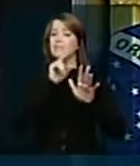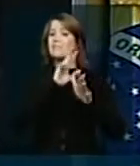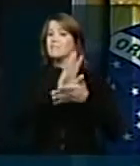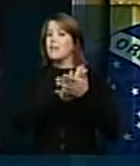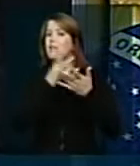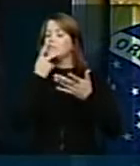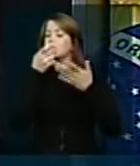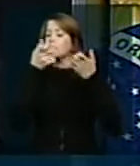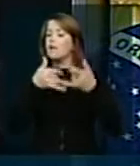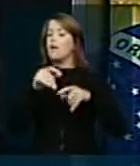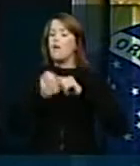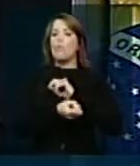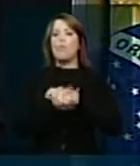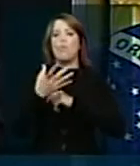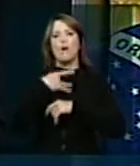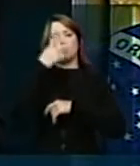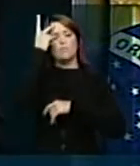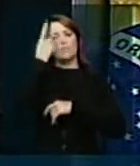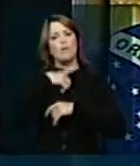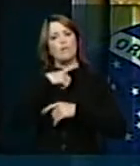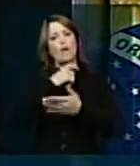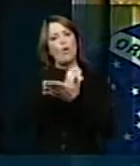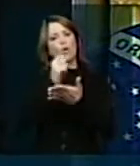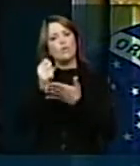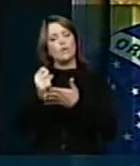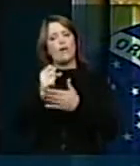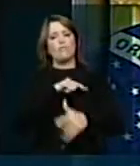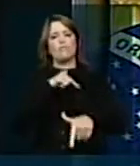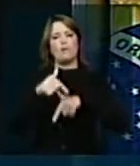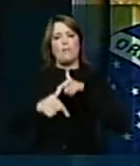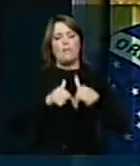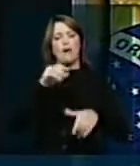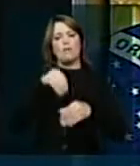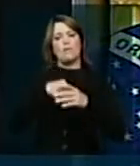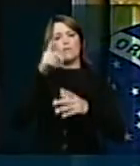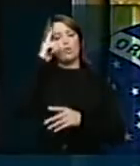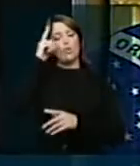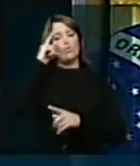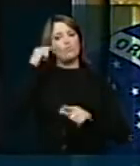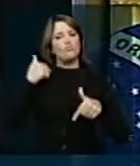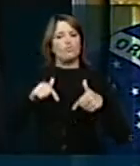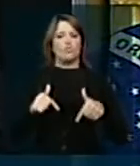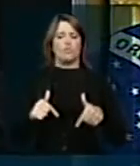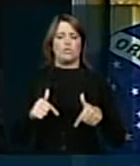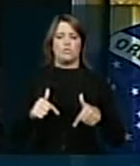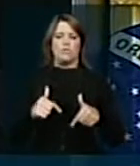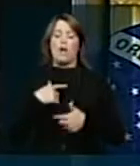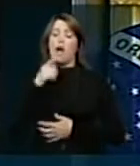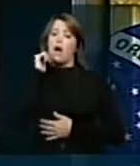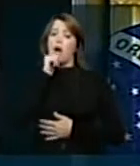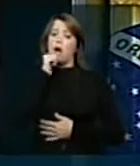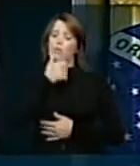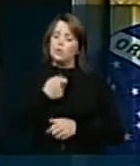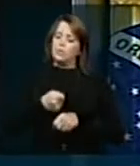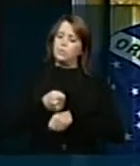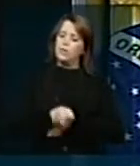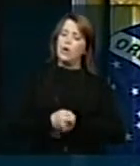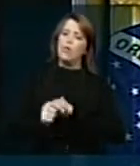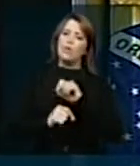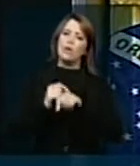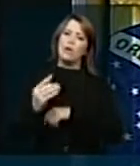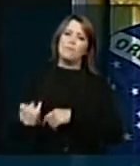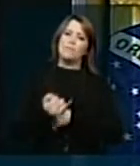contar o número de terceirizadas que diariamente trabalham nesta casa. As mulheres cumprem